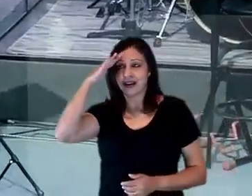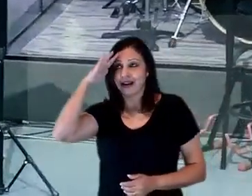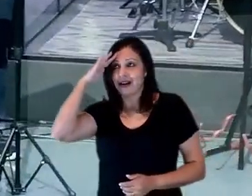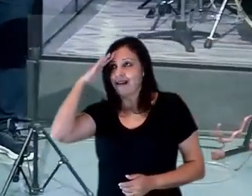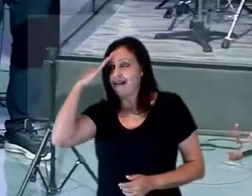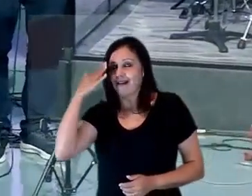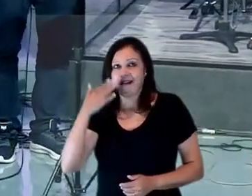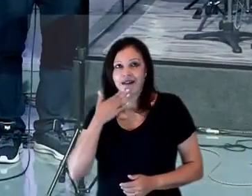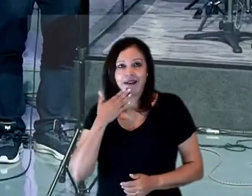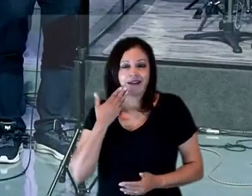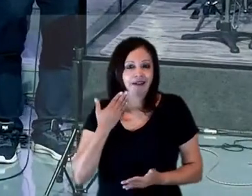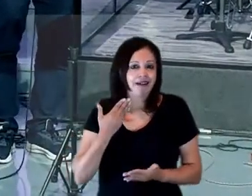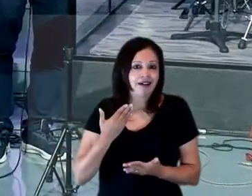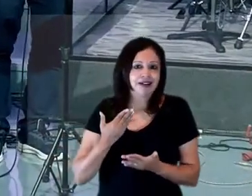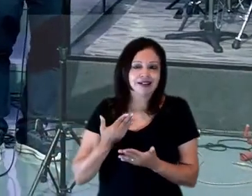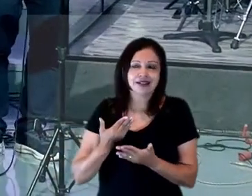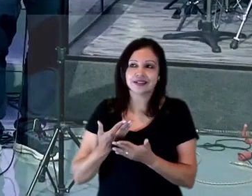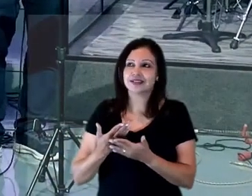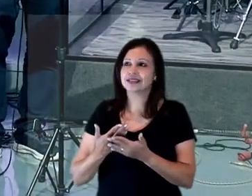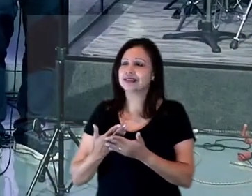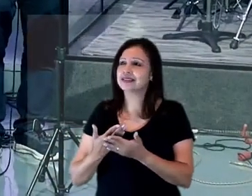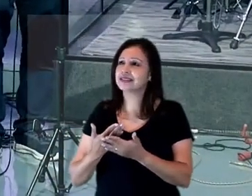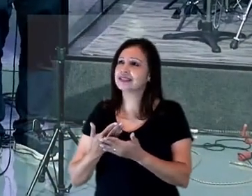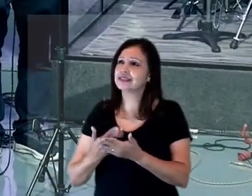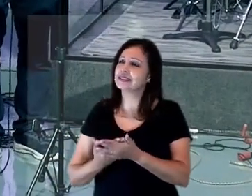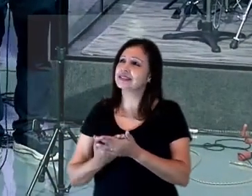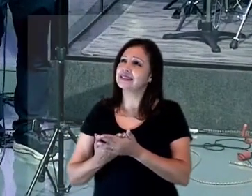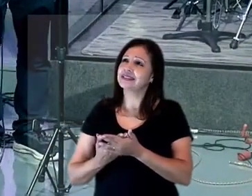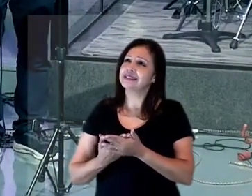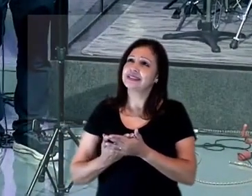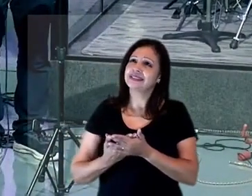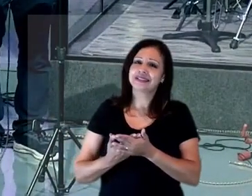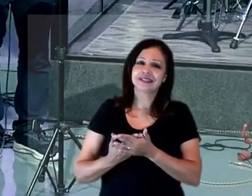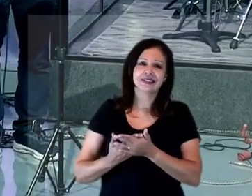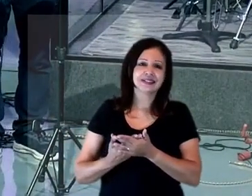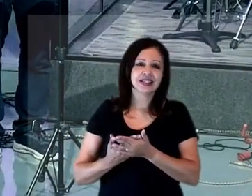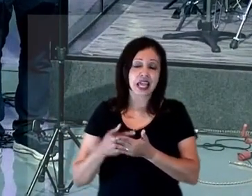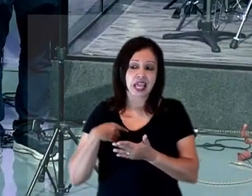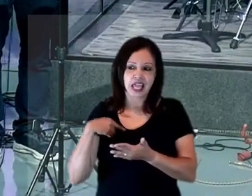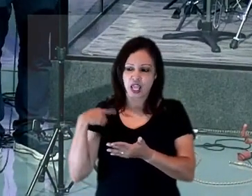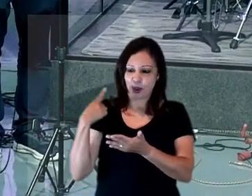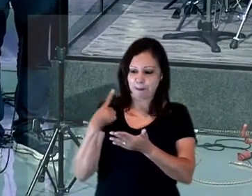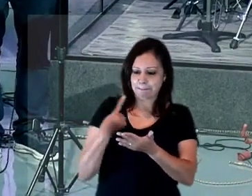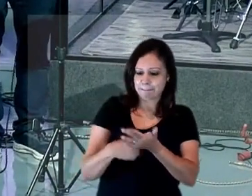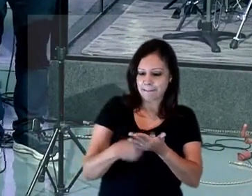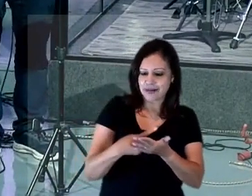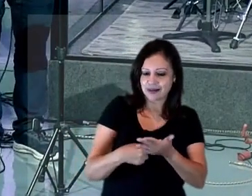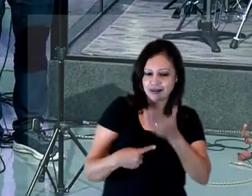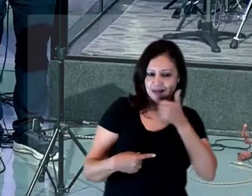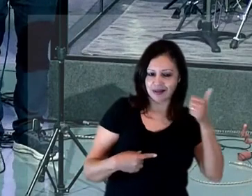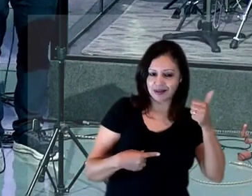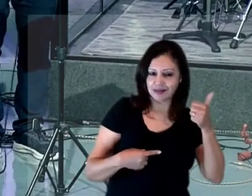e quando eu planejo me mostra que é bem melhor os seus planos.